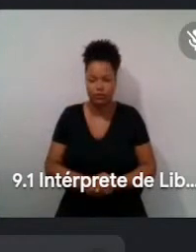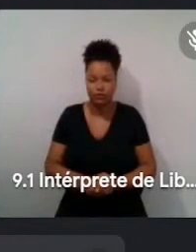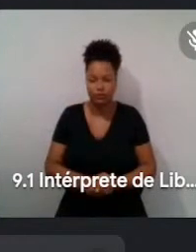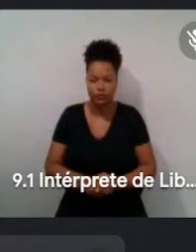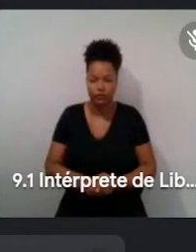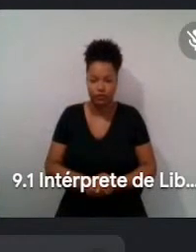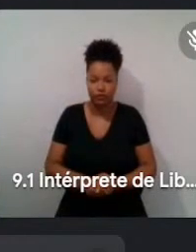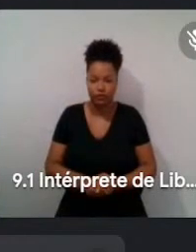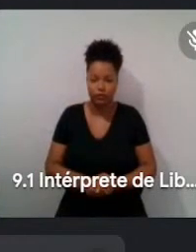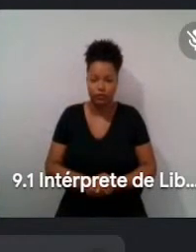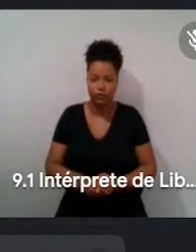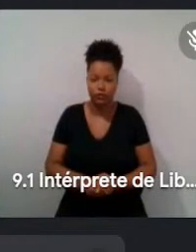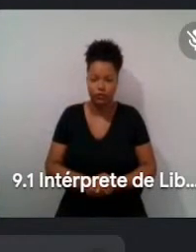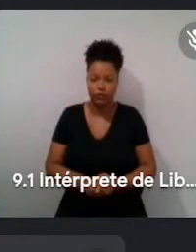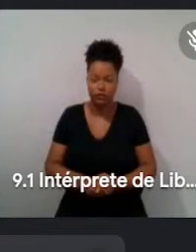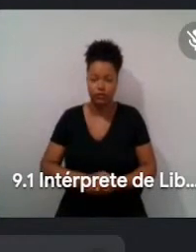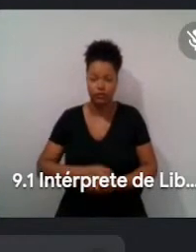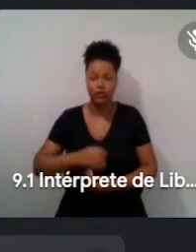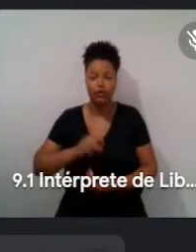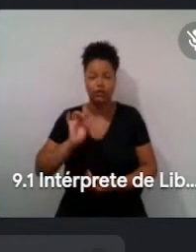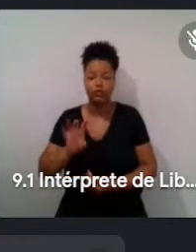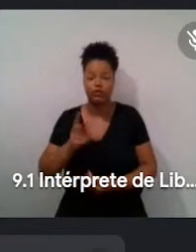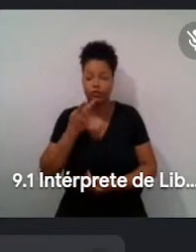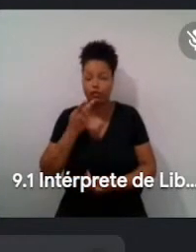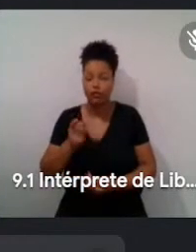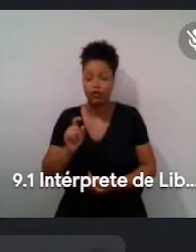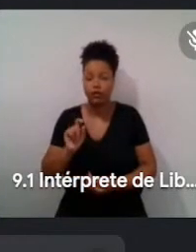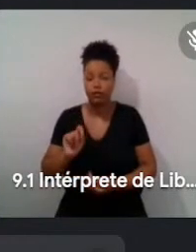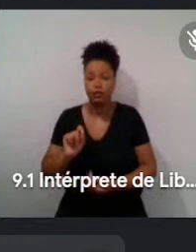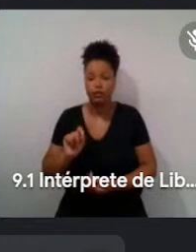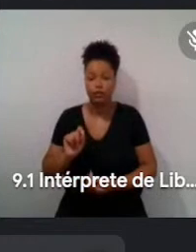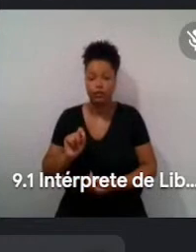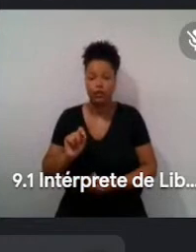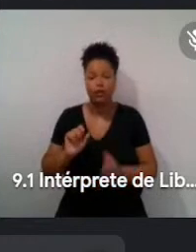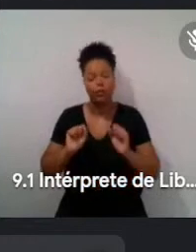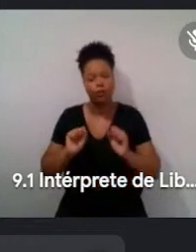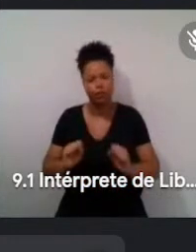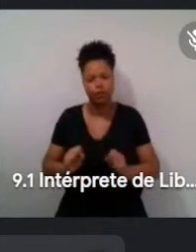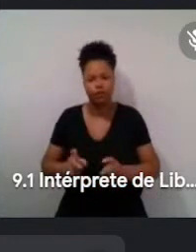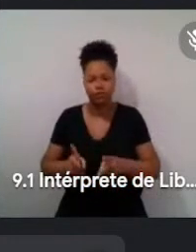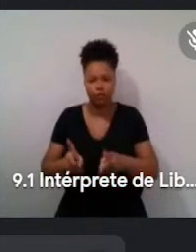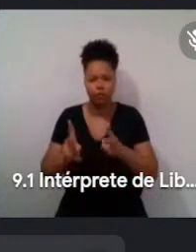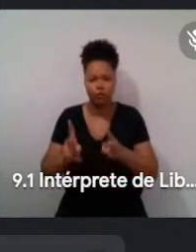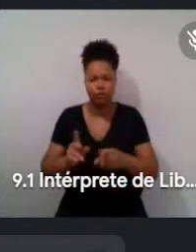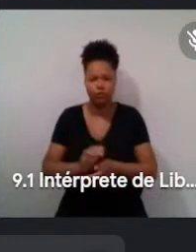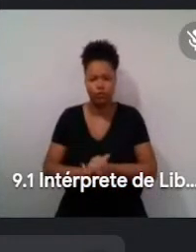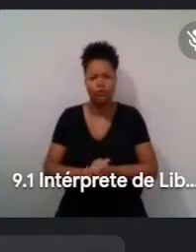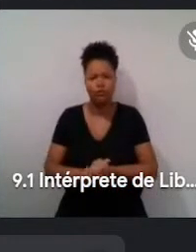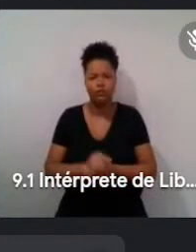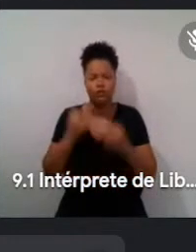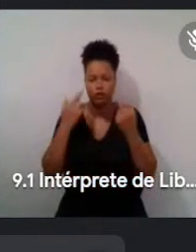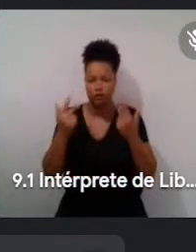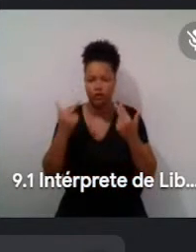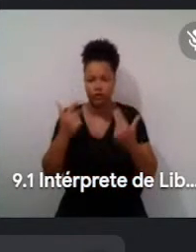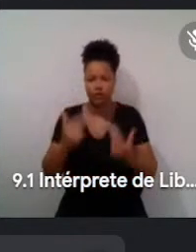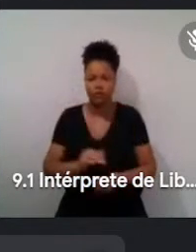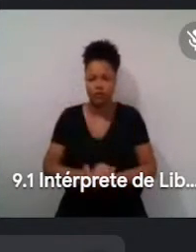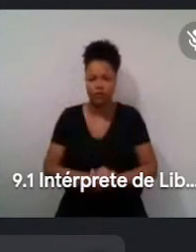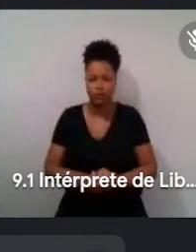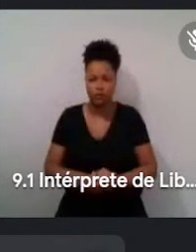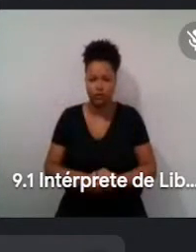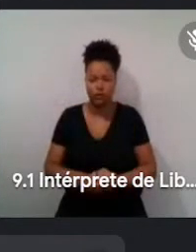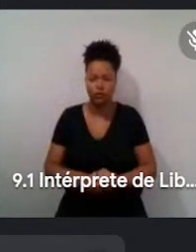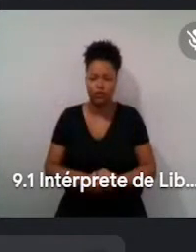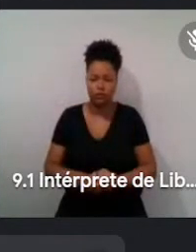Não, perfeito, eu tô só indagando aqui, mas a Vossa Excelência pode continuar, não tem dúvida nenhuma aí, tá tranquilo. Tá? Perdão, senhor presidente, pensei que às